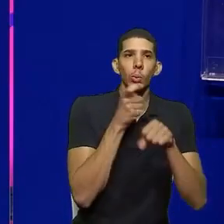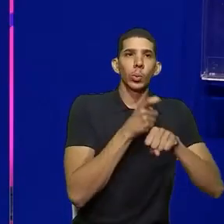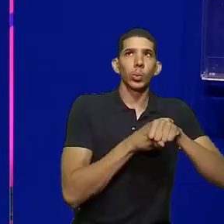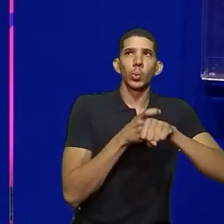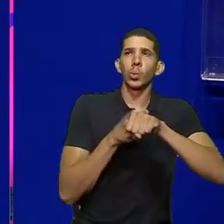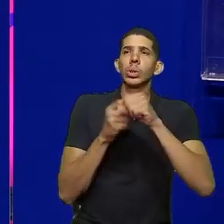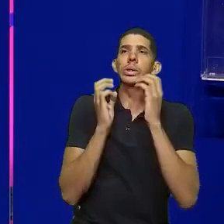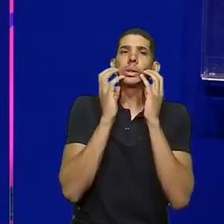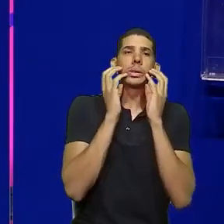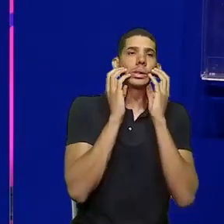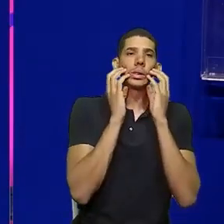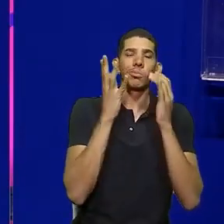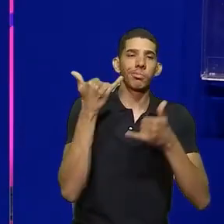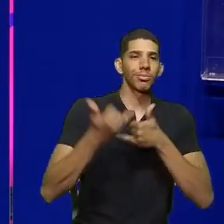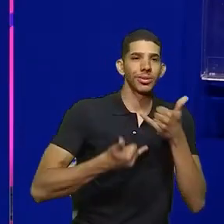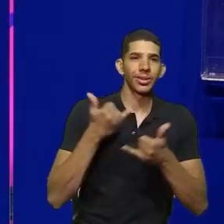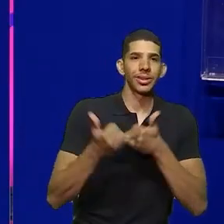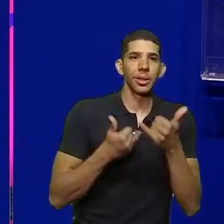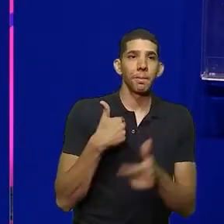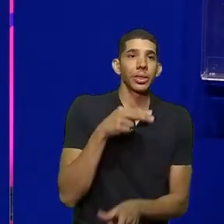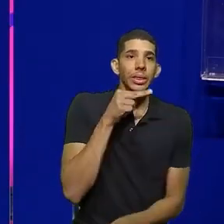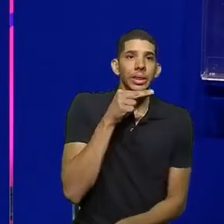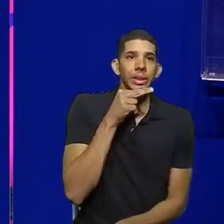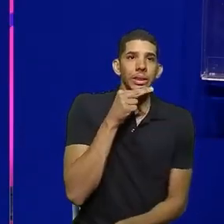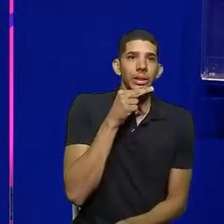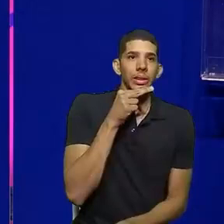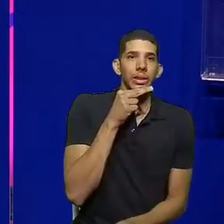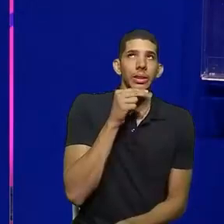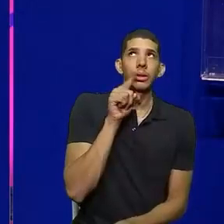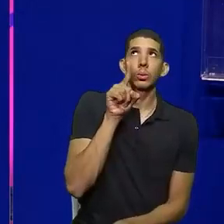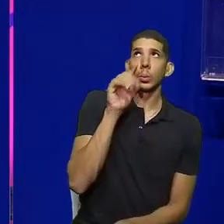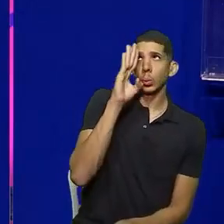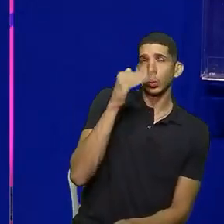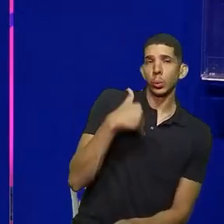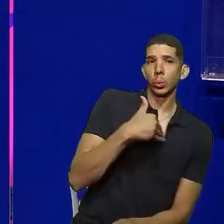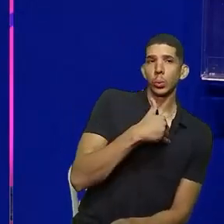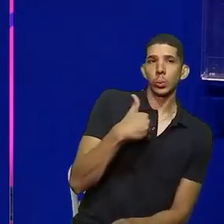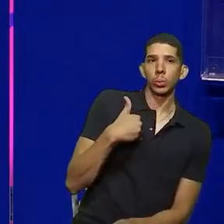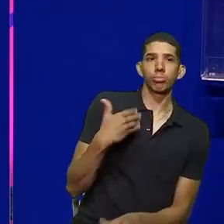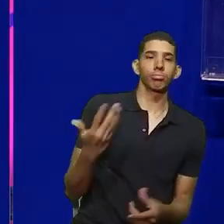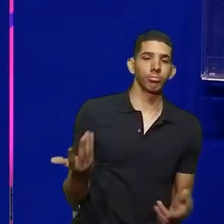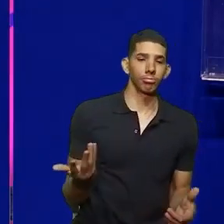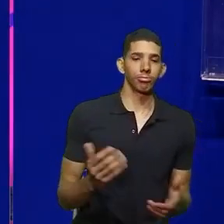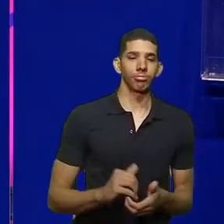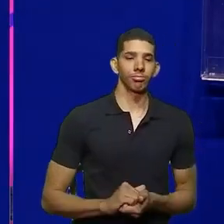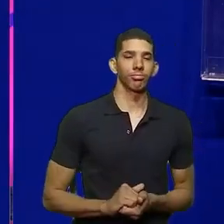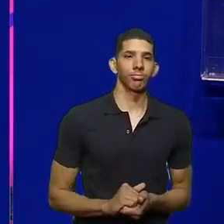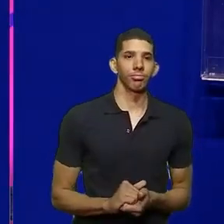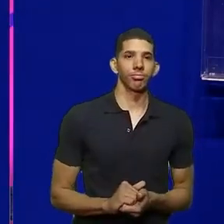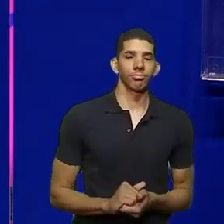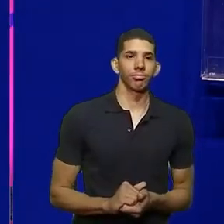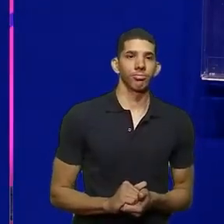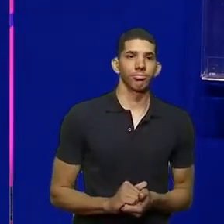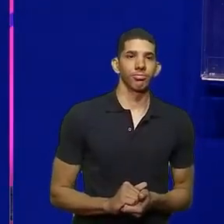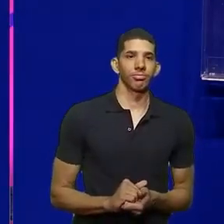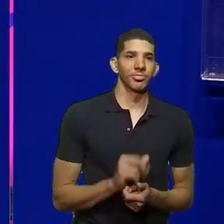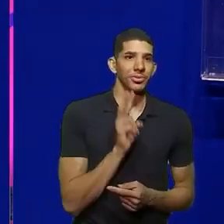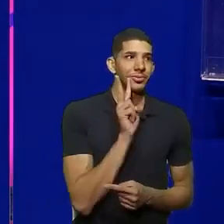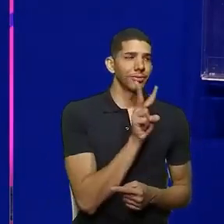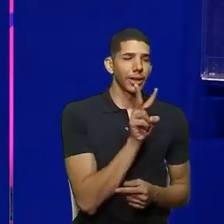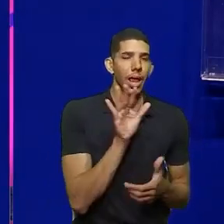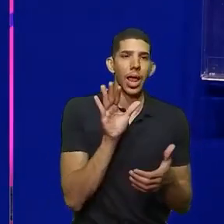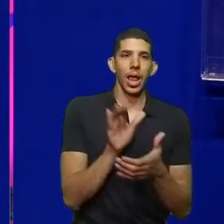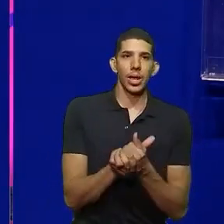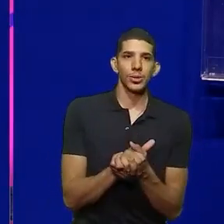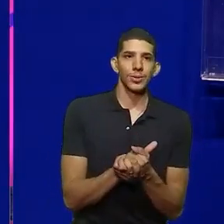vou correr com o menino? Deus que me livre, eu não aguento, não. E hoje eu vi o Vinícius casando, a